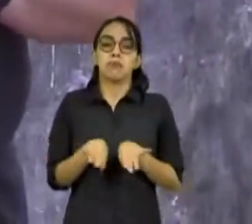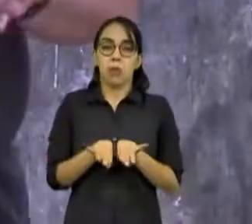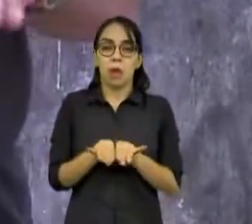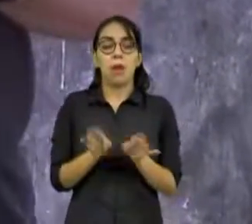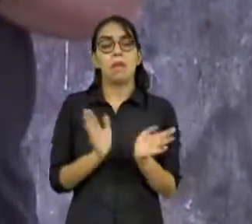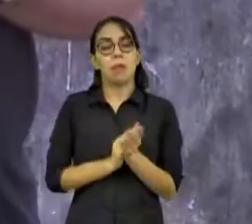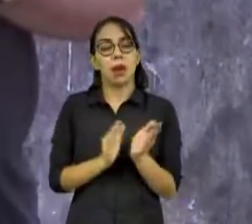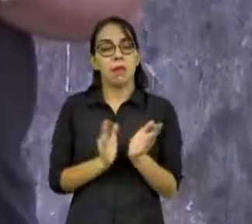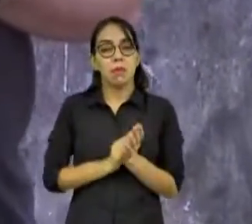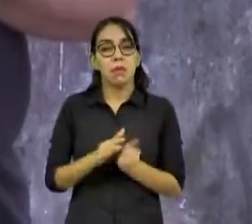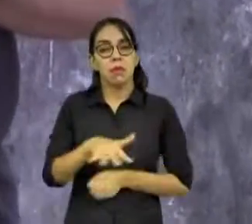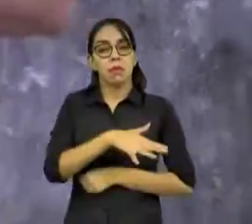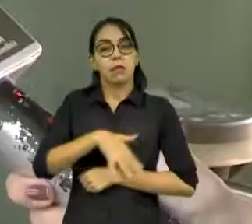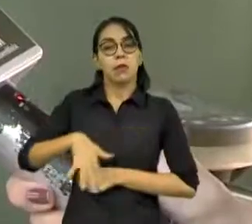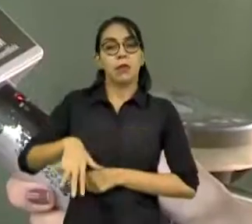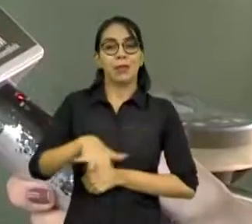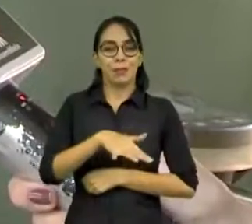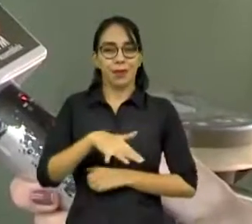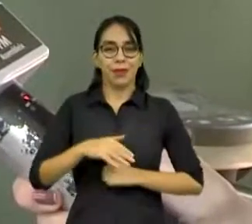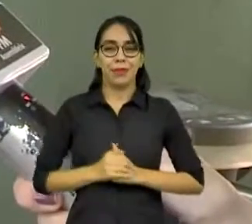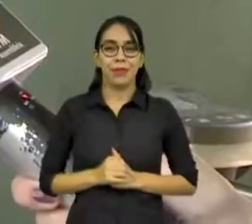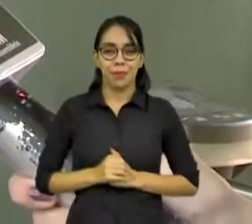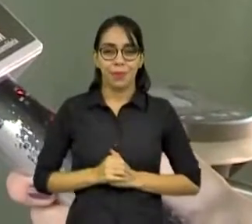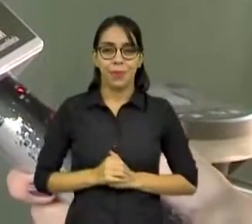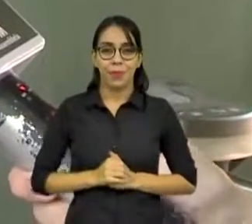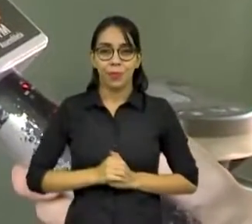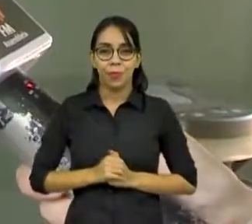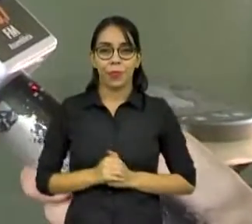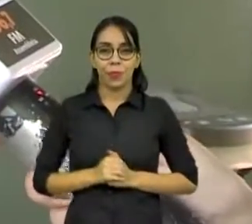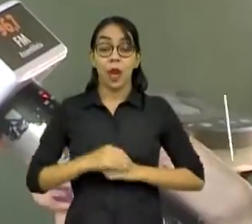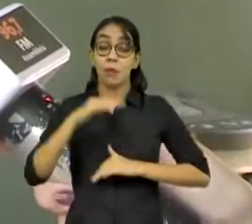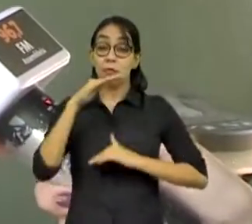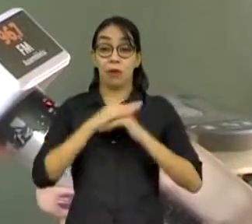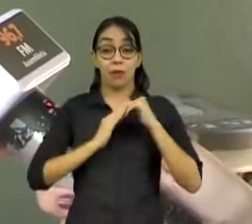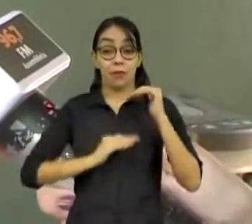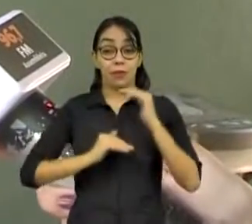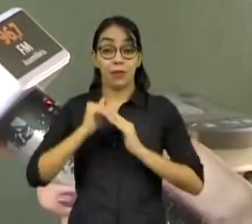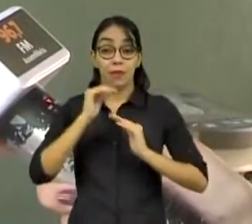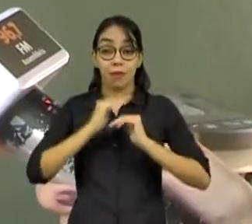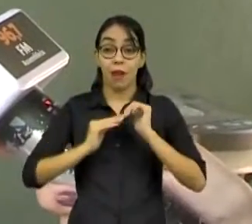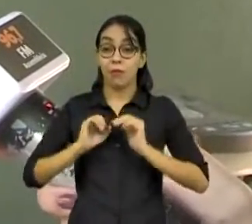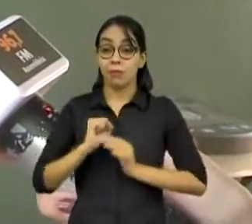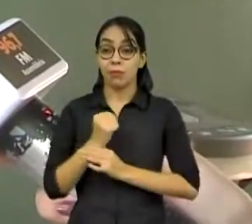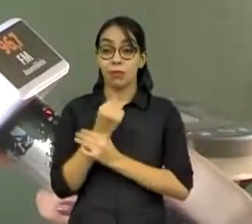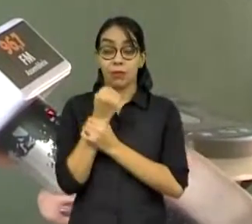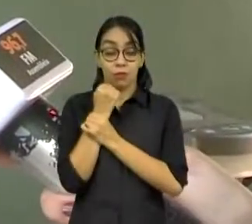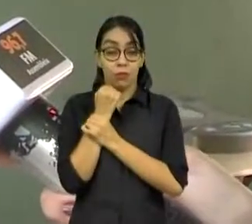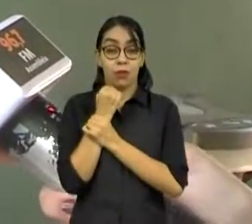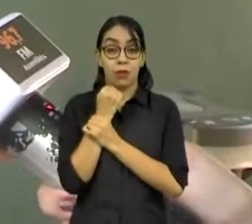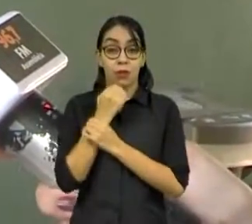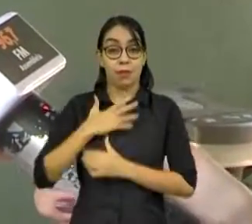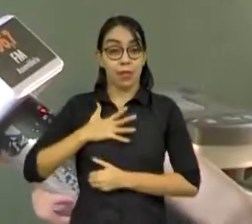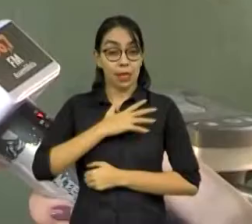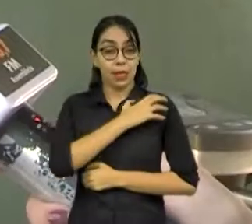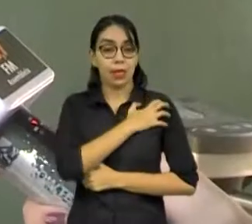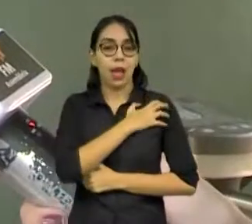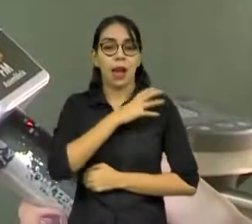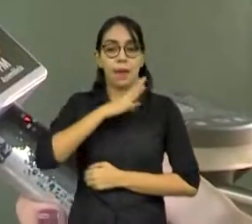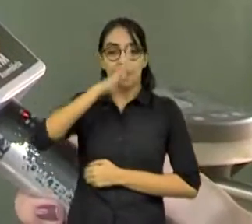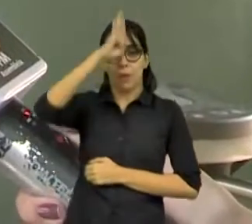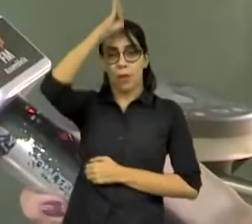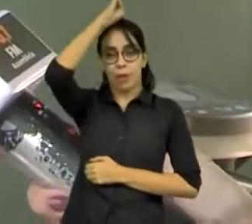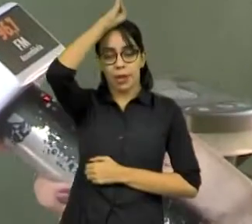policiais e bombeiros do estado do Ceará. Eles são profissionais de segurança, são policiais militares, bombeiros militares. Se estiverem